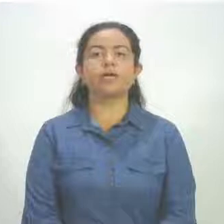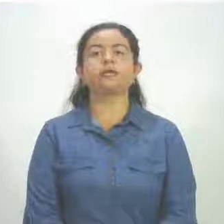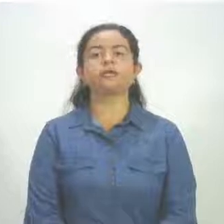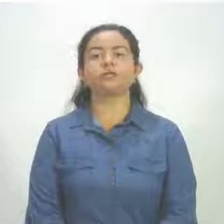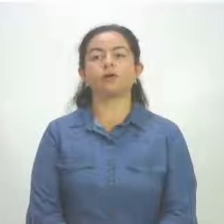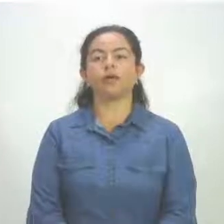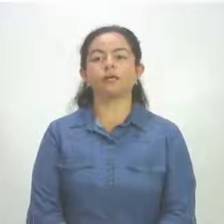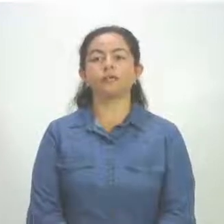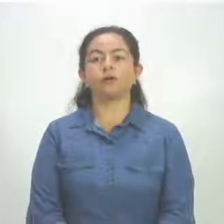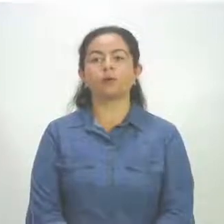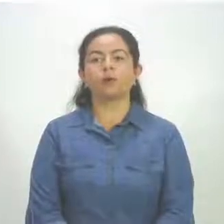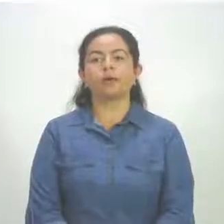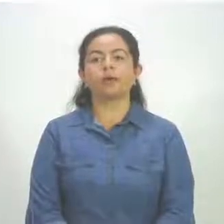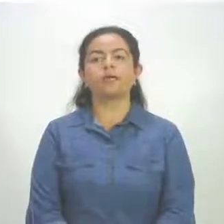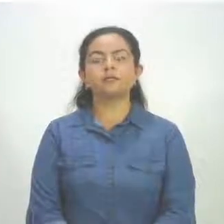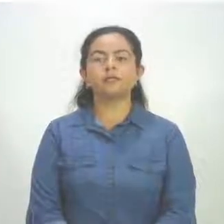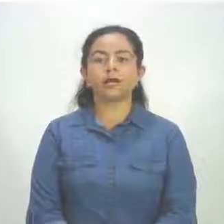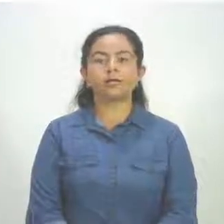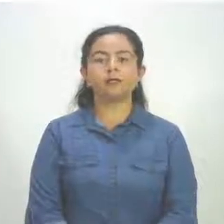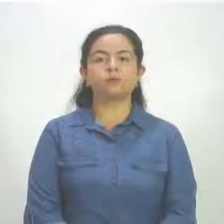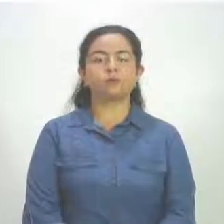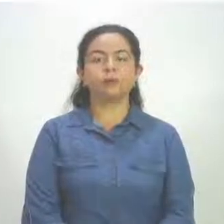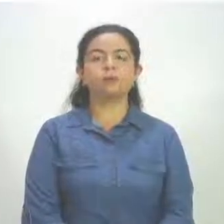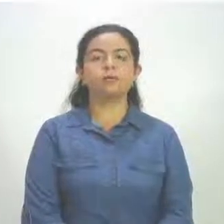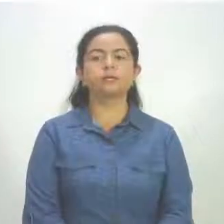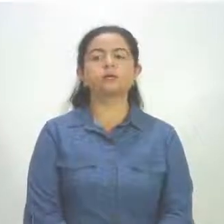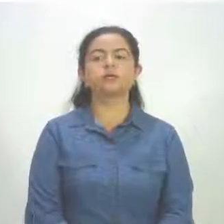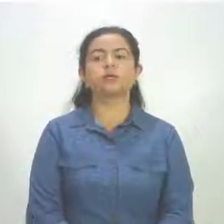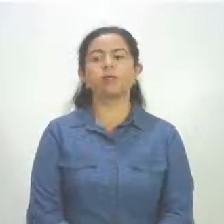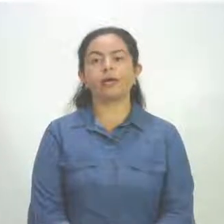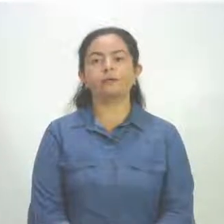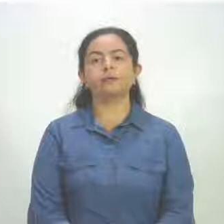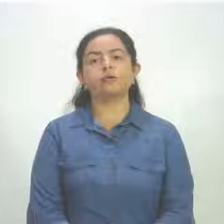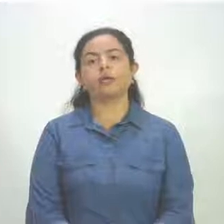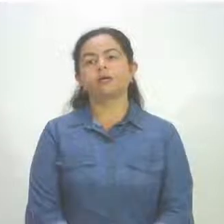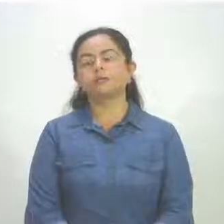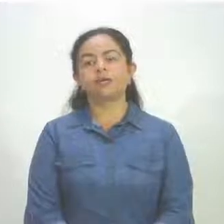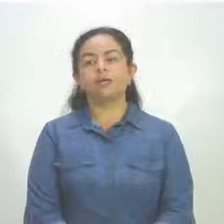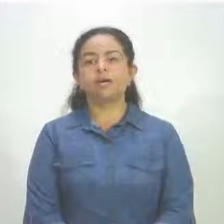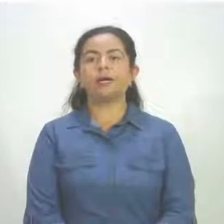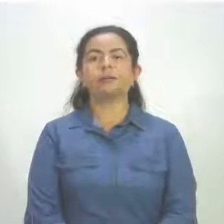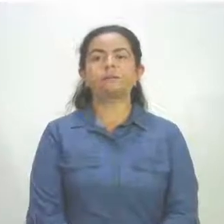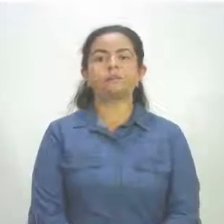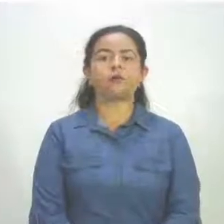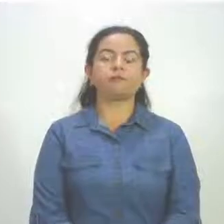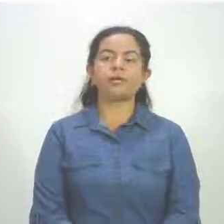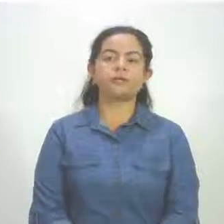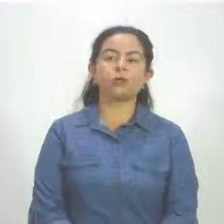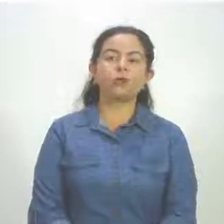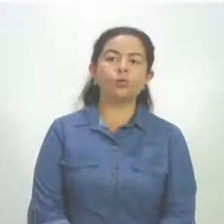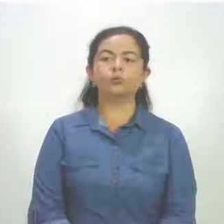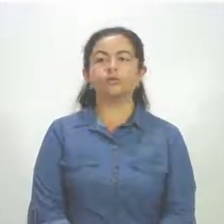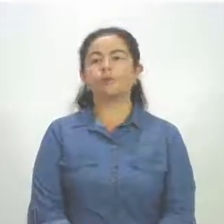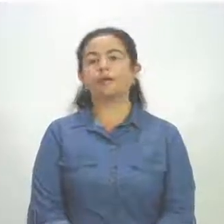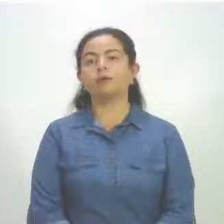objetivo deles com relação a eles estarem no primeiro ano do ensino médio, se seria, finalizar